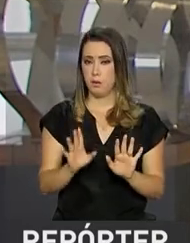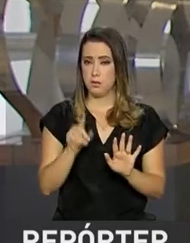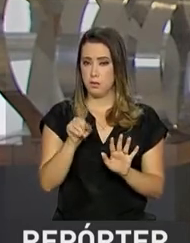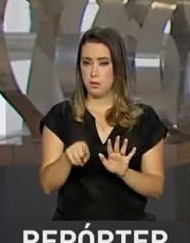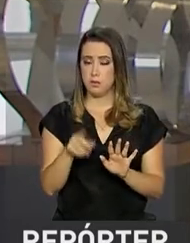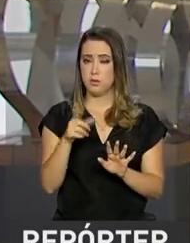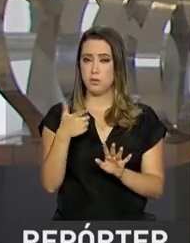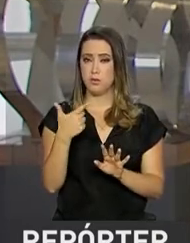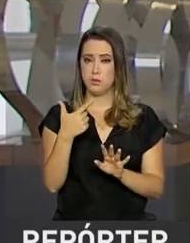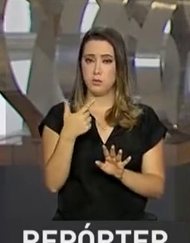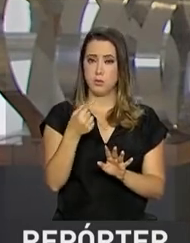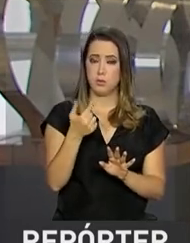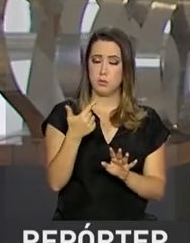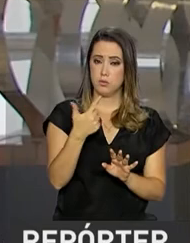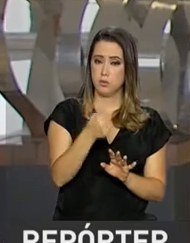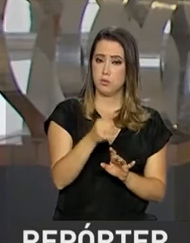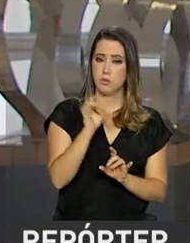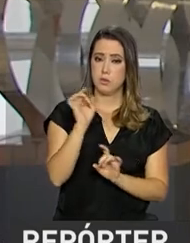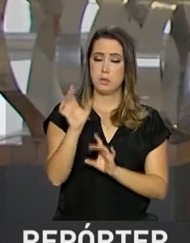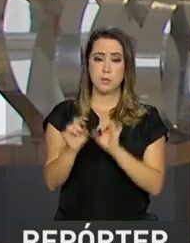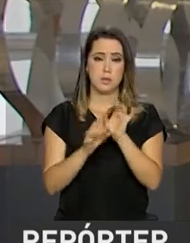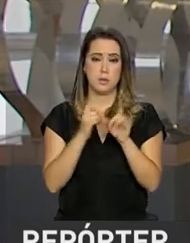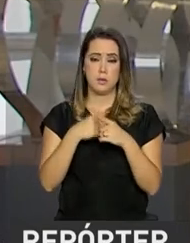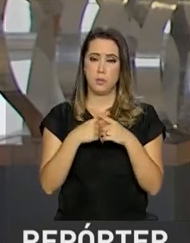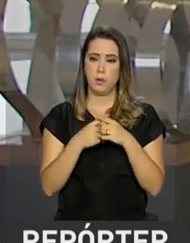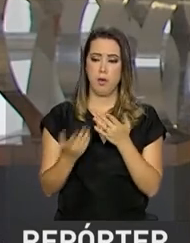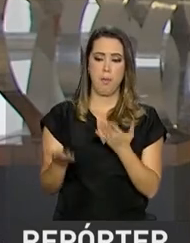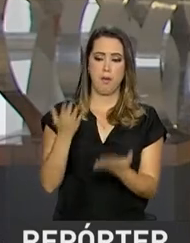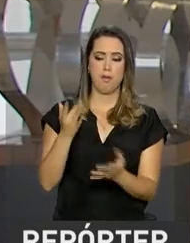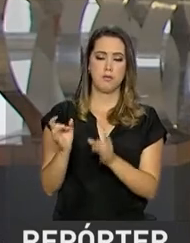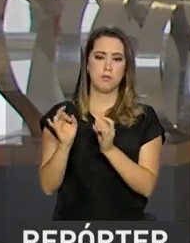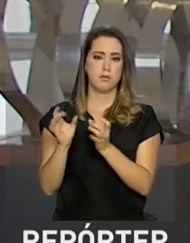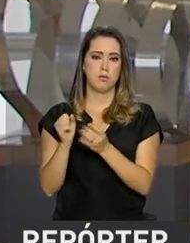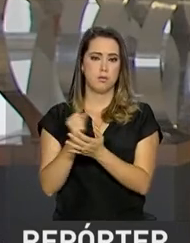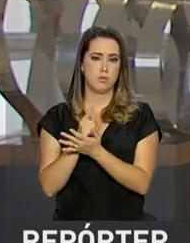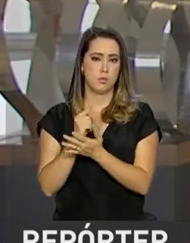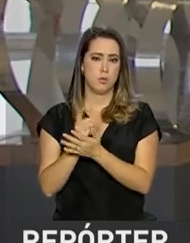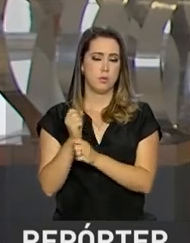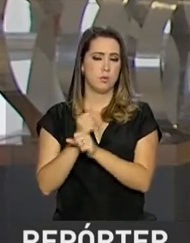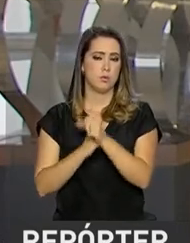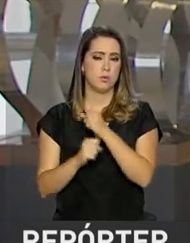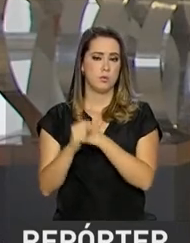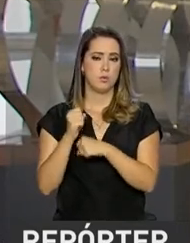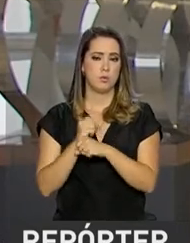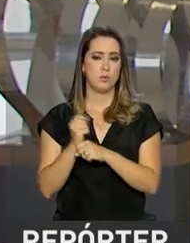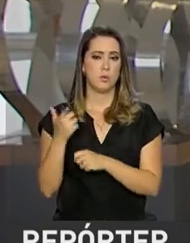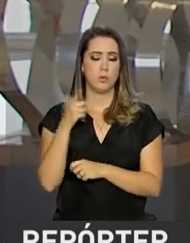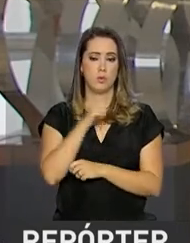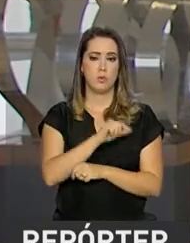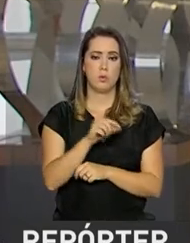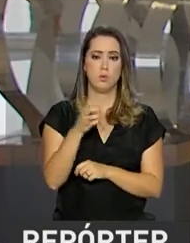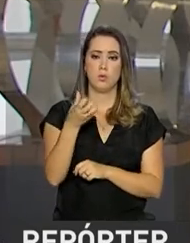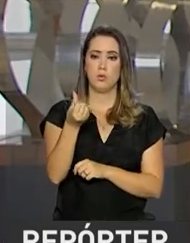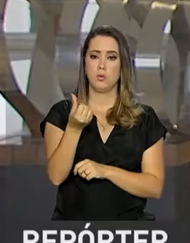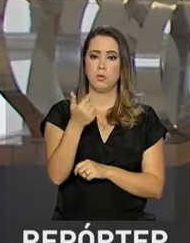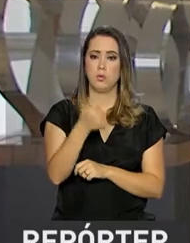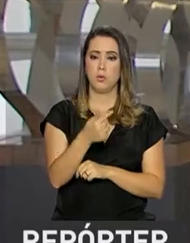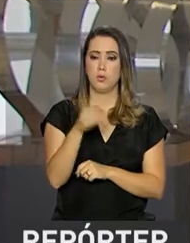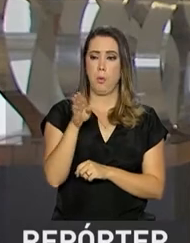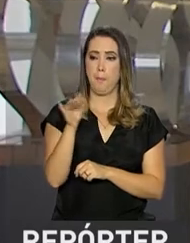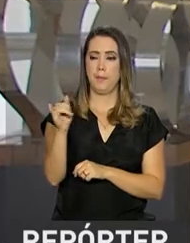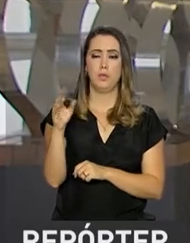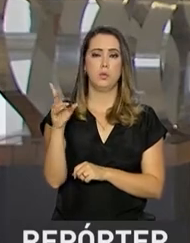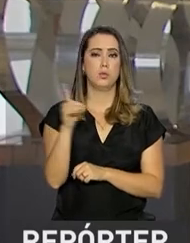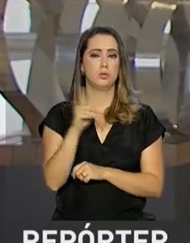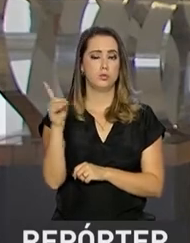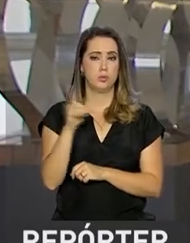2017 foi uma exceção a balança comercial brasileira no ano passado atingiu 67 bilhões de